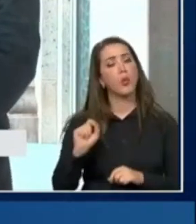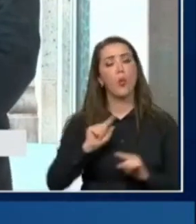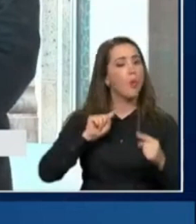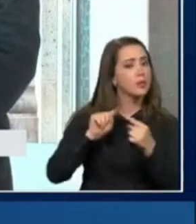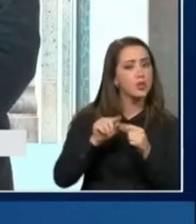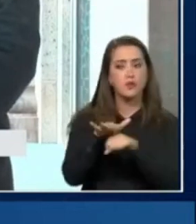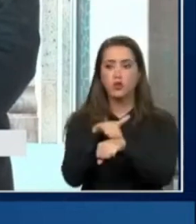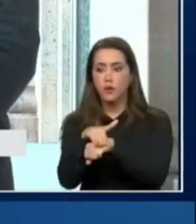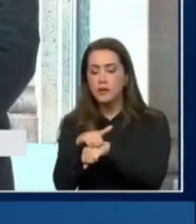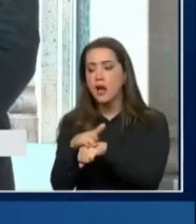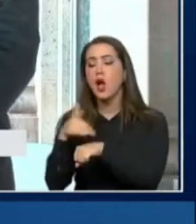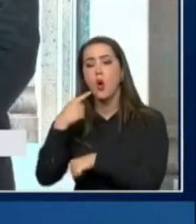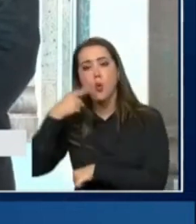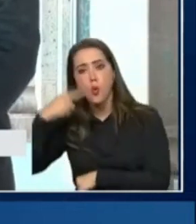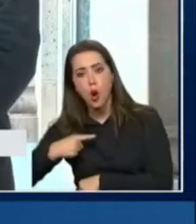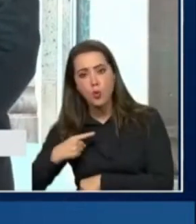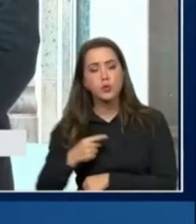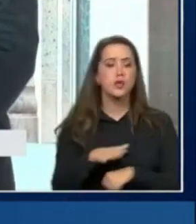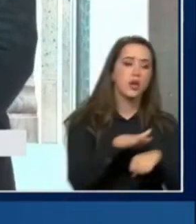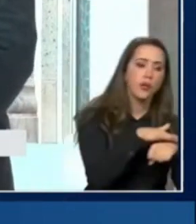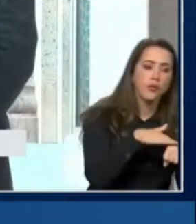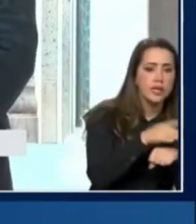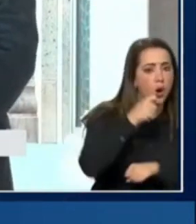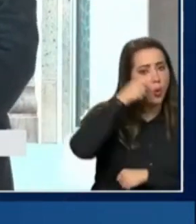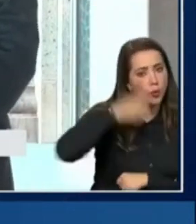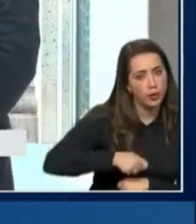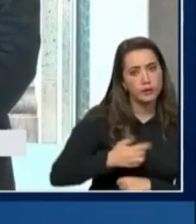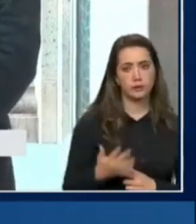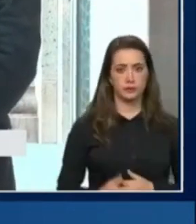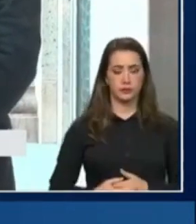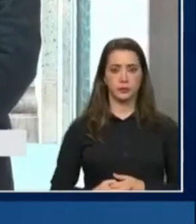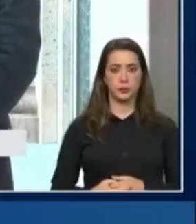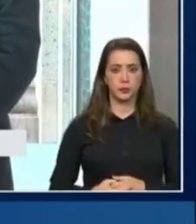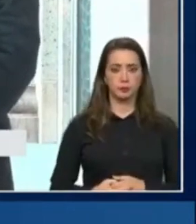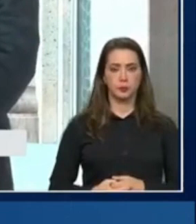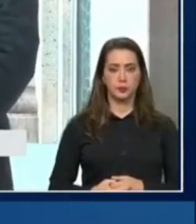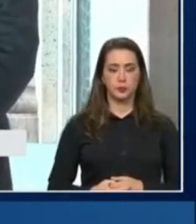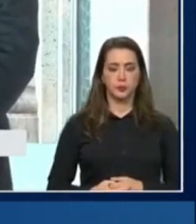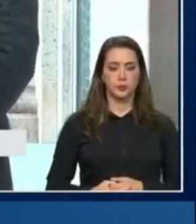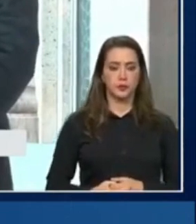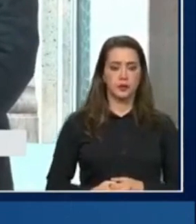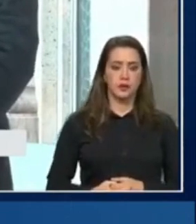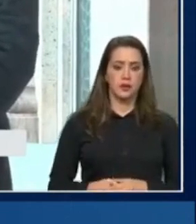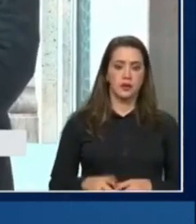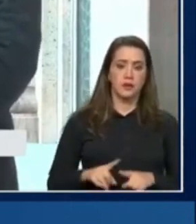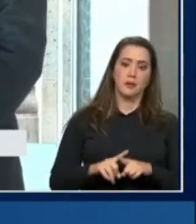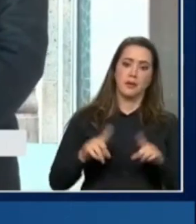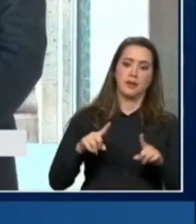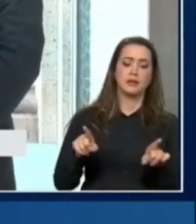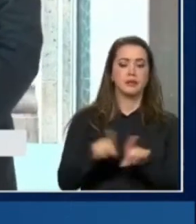dois para se dançar o tango, botando aí uma certa parcela de culpa na Ucrânia pelo início da guerra. Isso aqui deixou